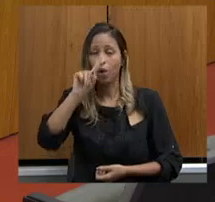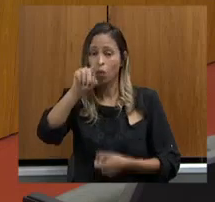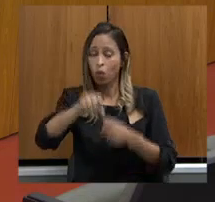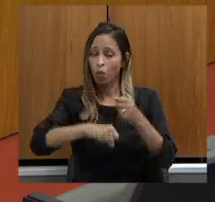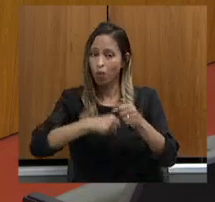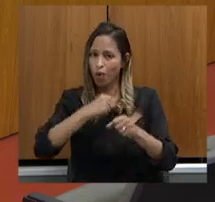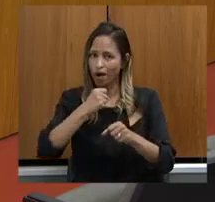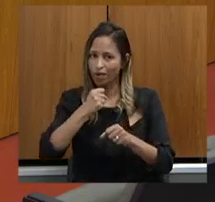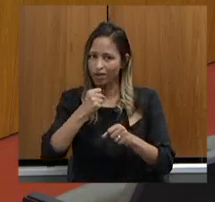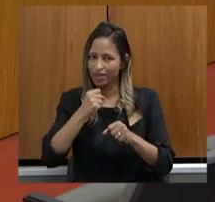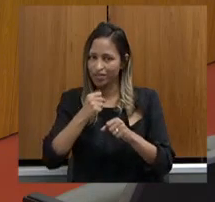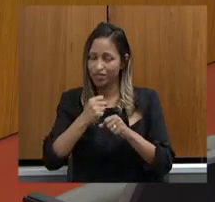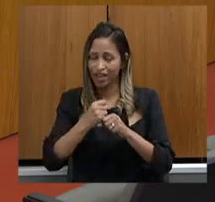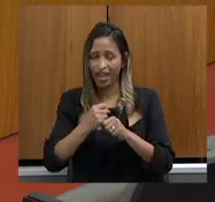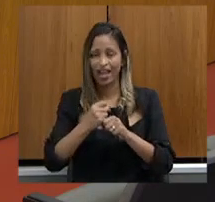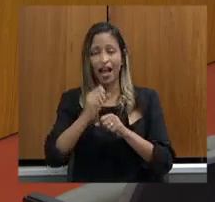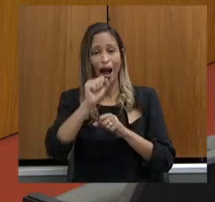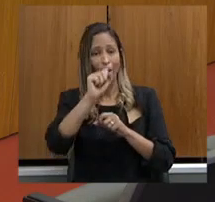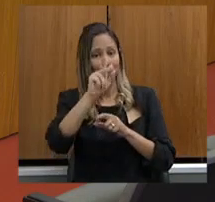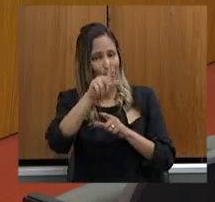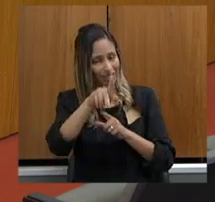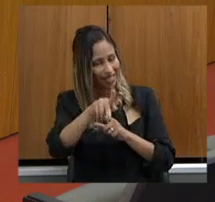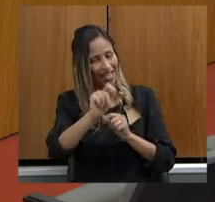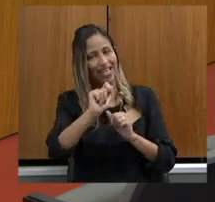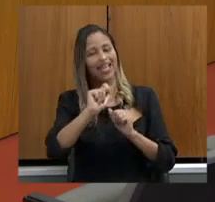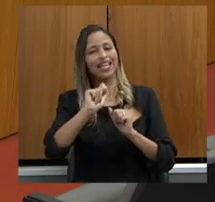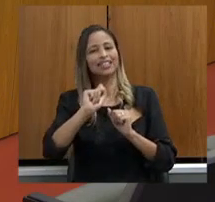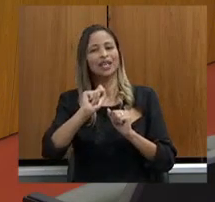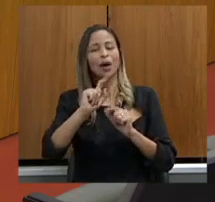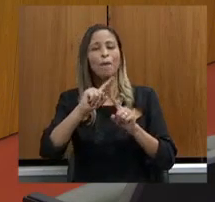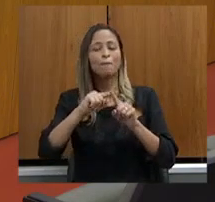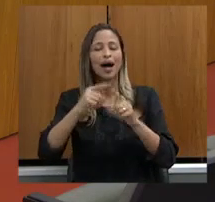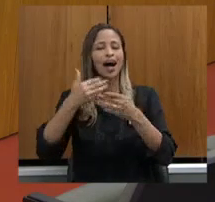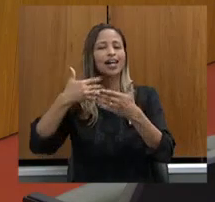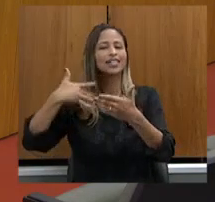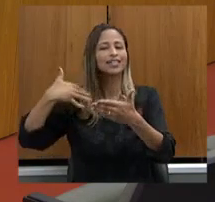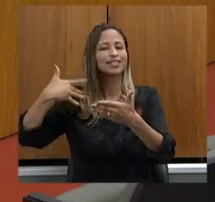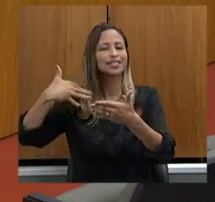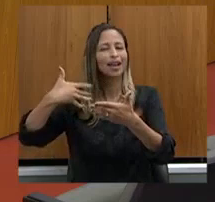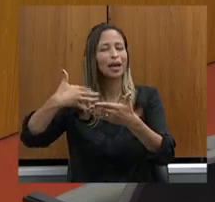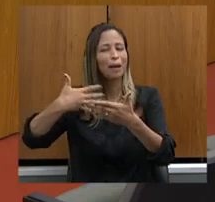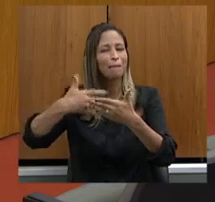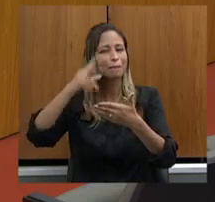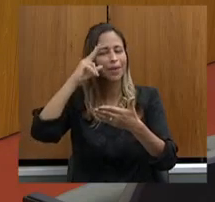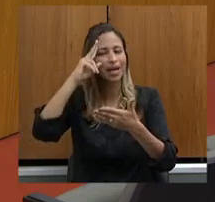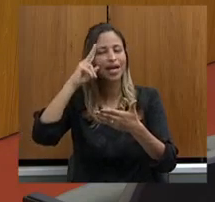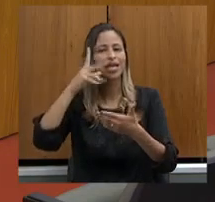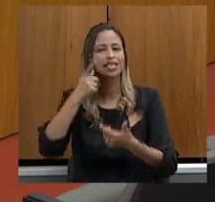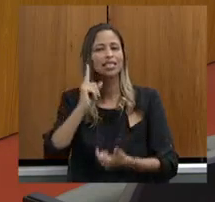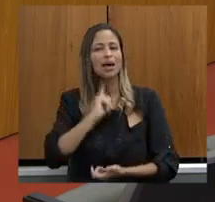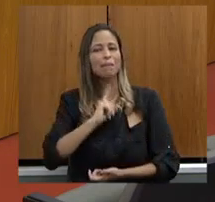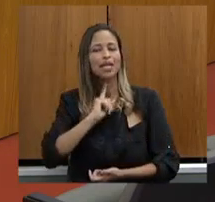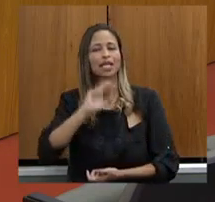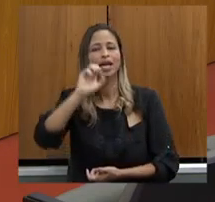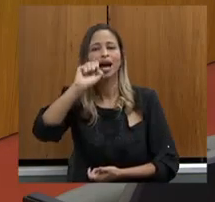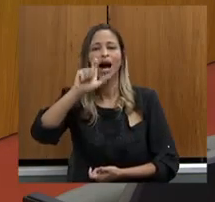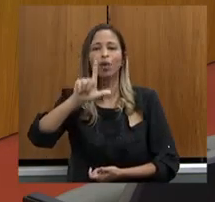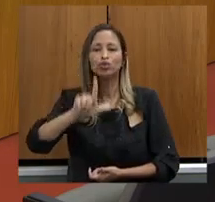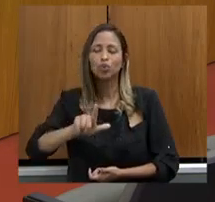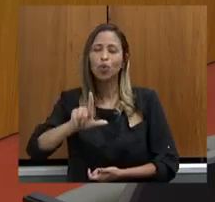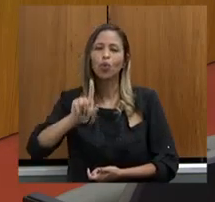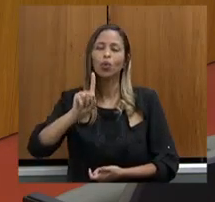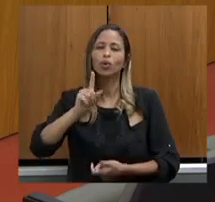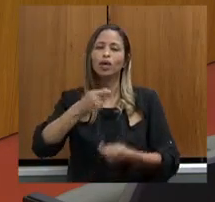deixa a casa mas deixa a casa com imenso Legado de entregas a Minas ao sul de Minas ao desenvolvimento